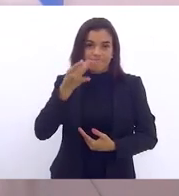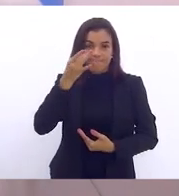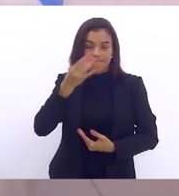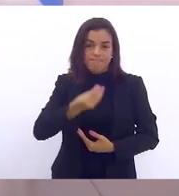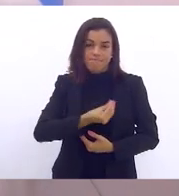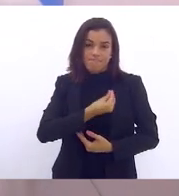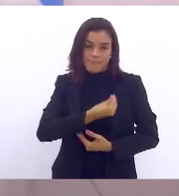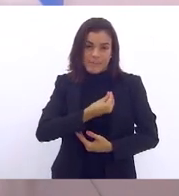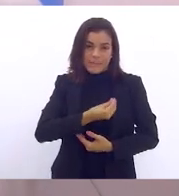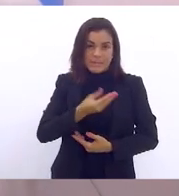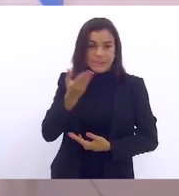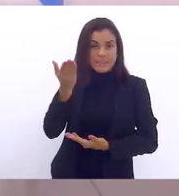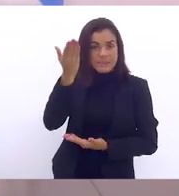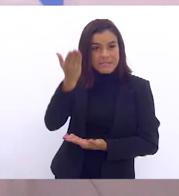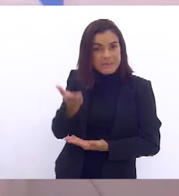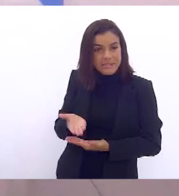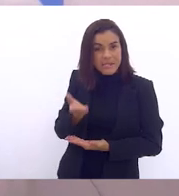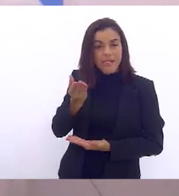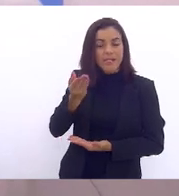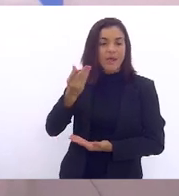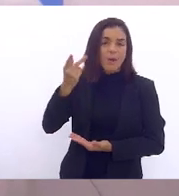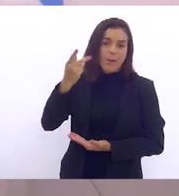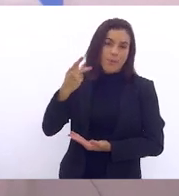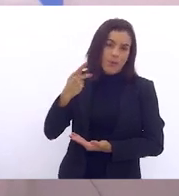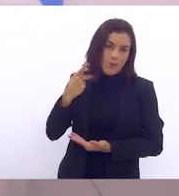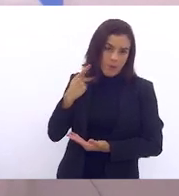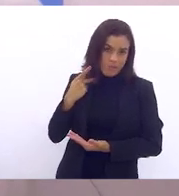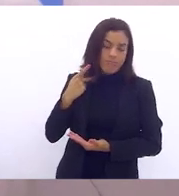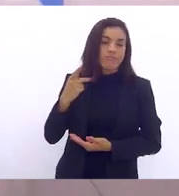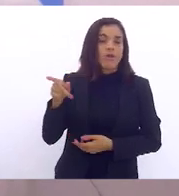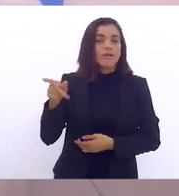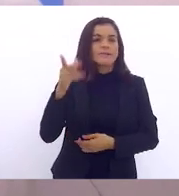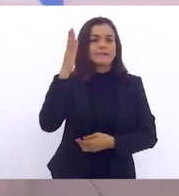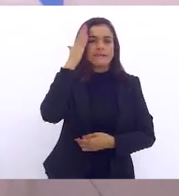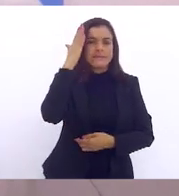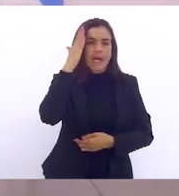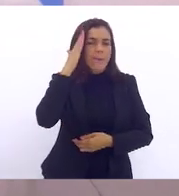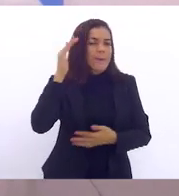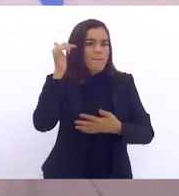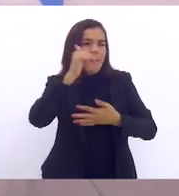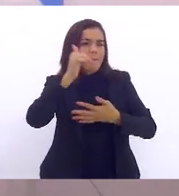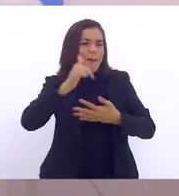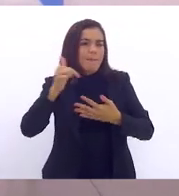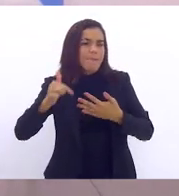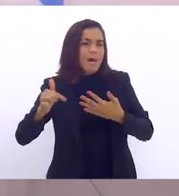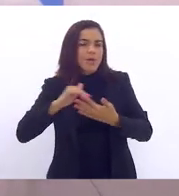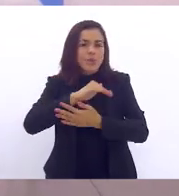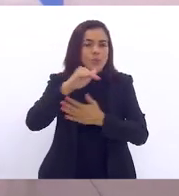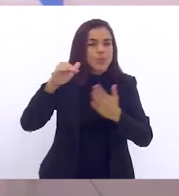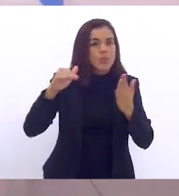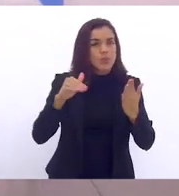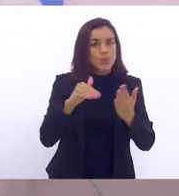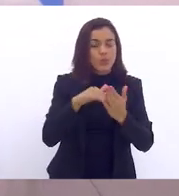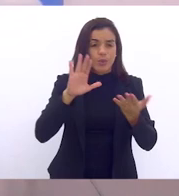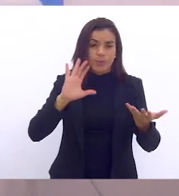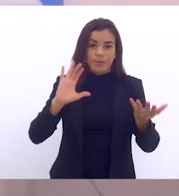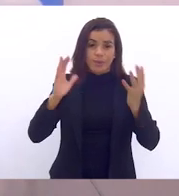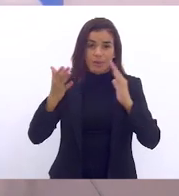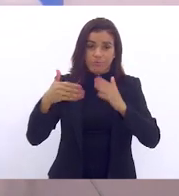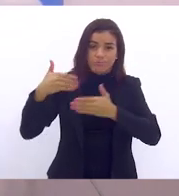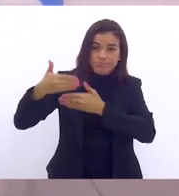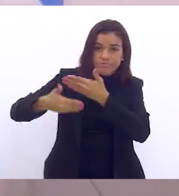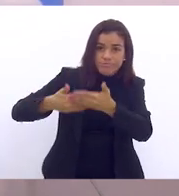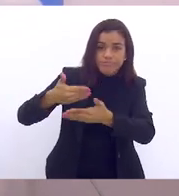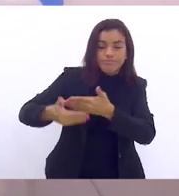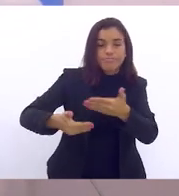procurador que está em engajado aí que está a par de todos os problemas que vê acontecendo eh eh a presença do Senhor